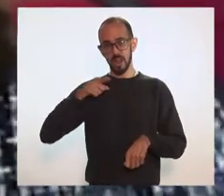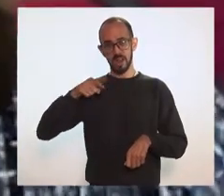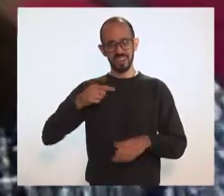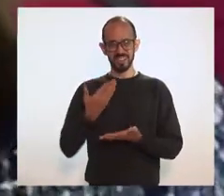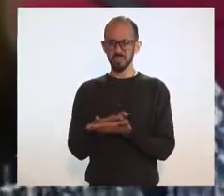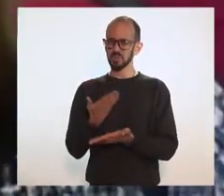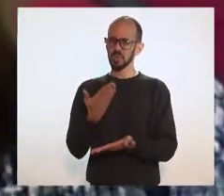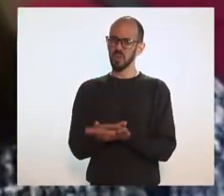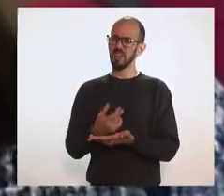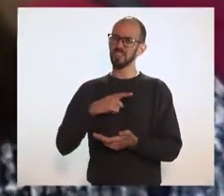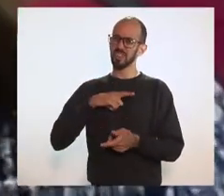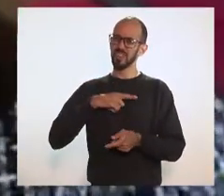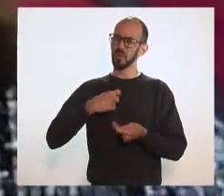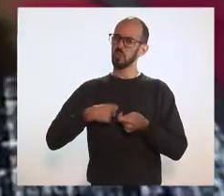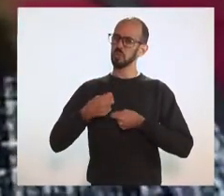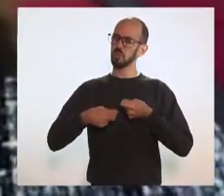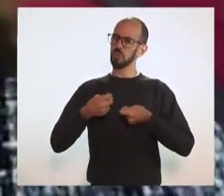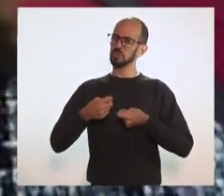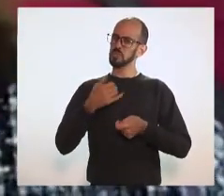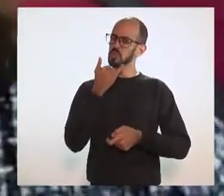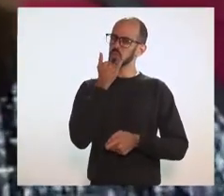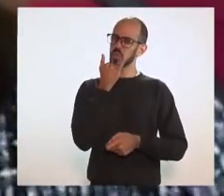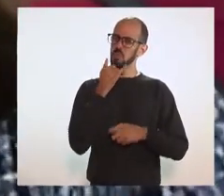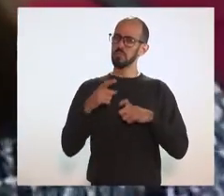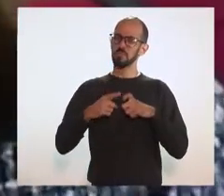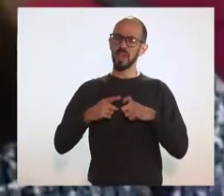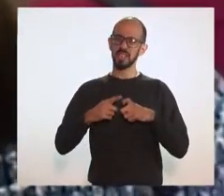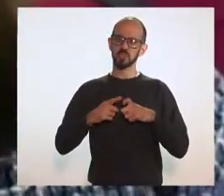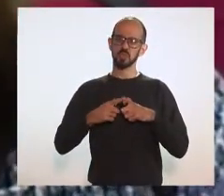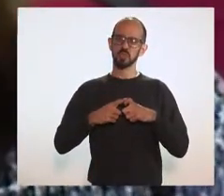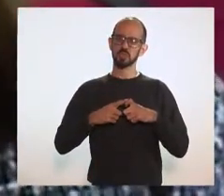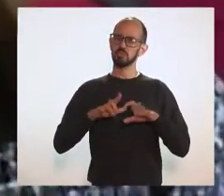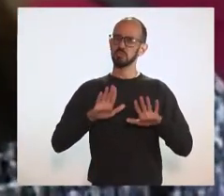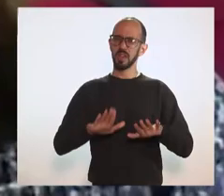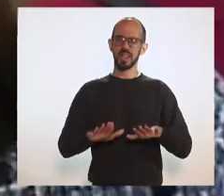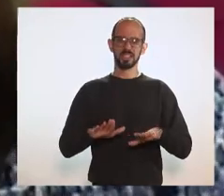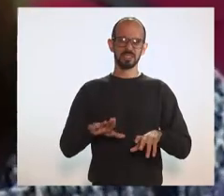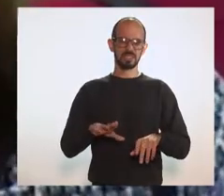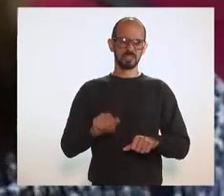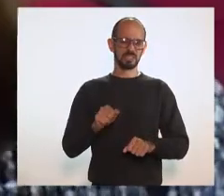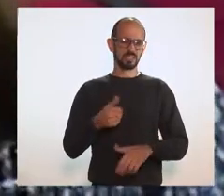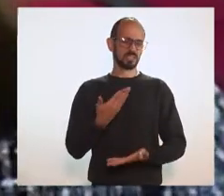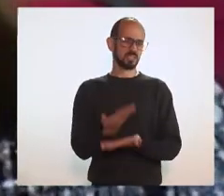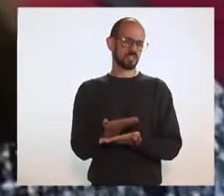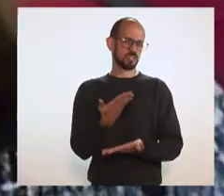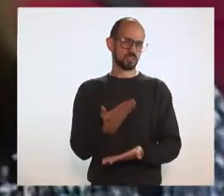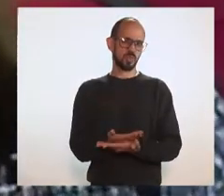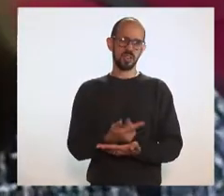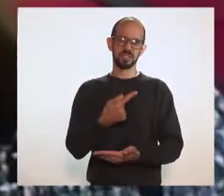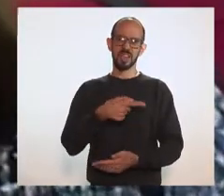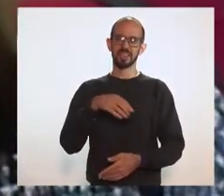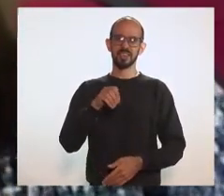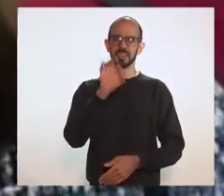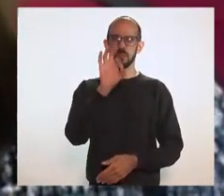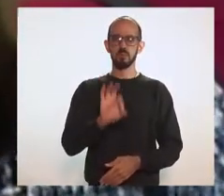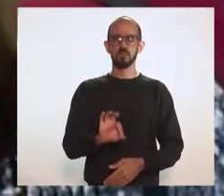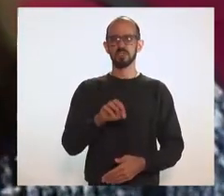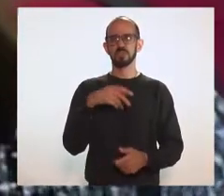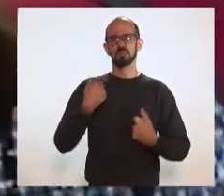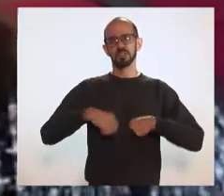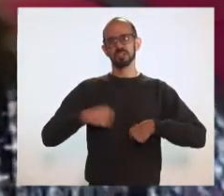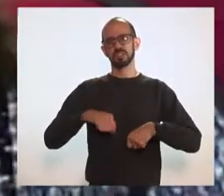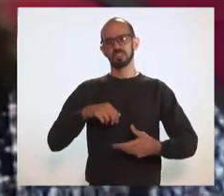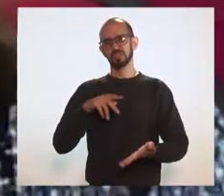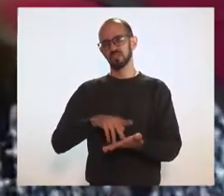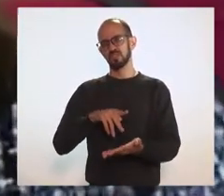me desculpem, senhores médicos, as escolas do município, 70% delas precisam